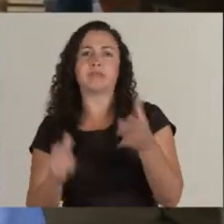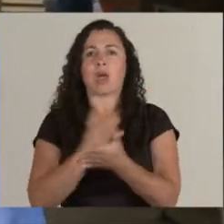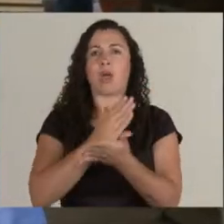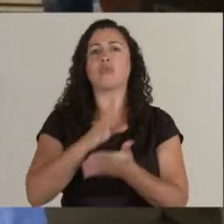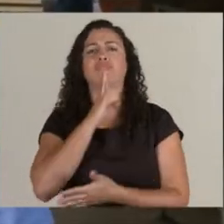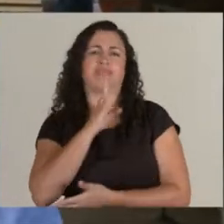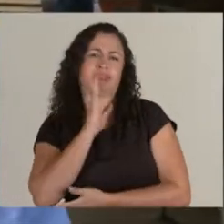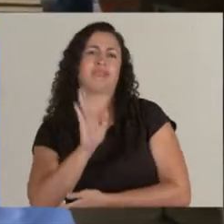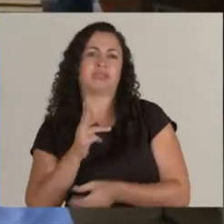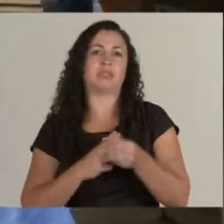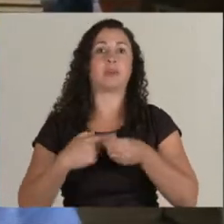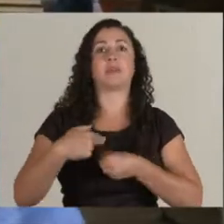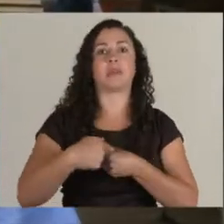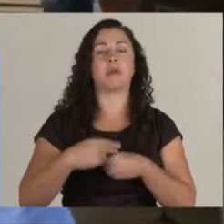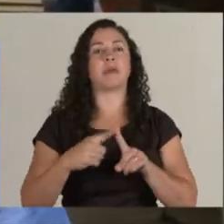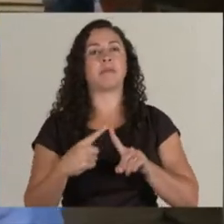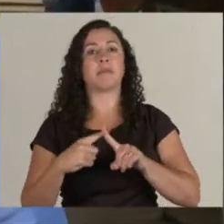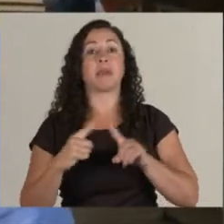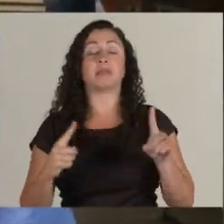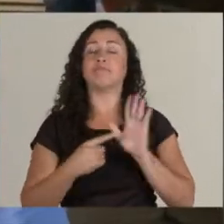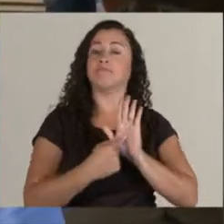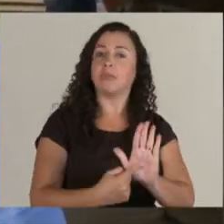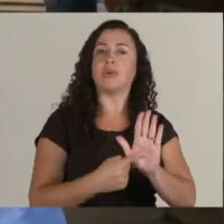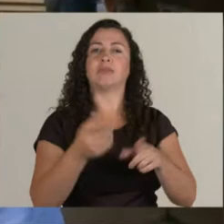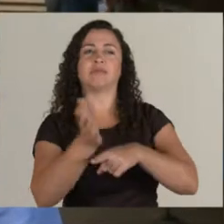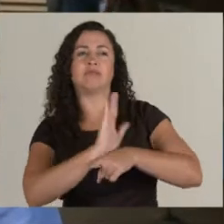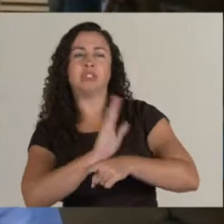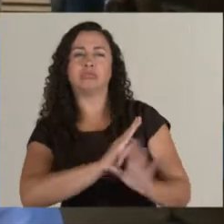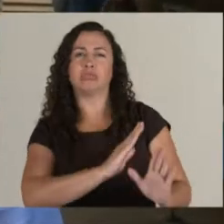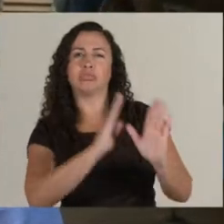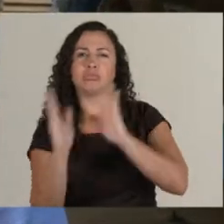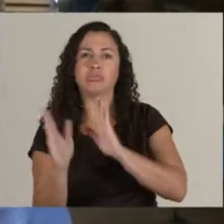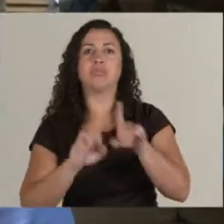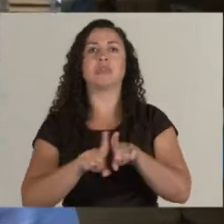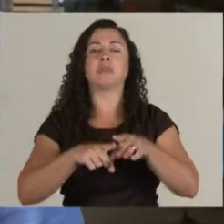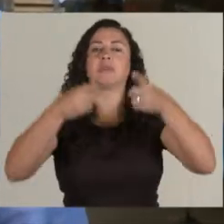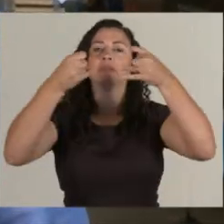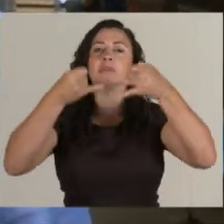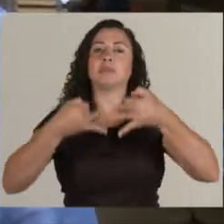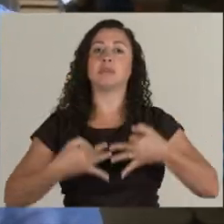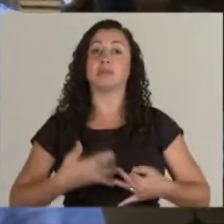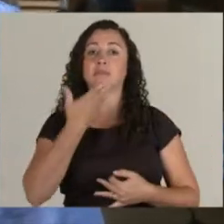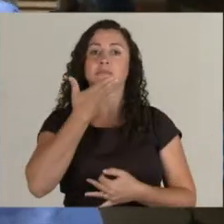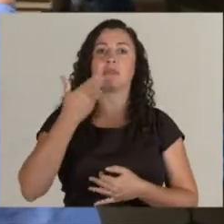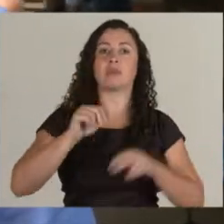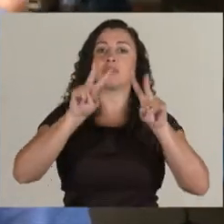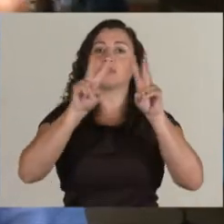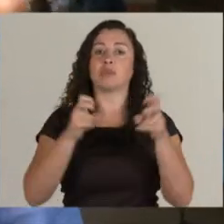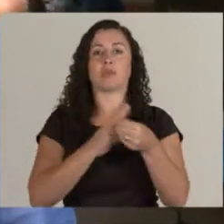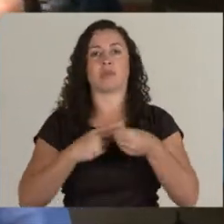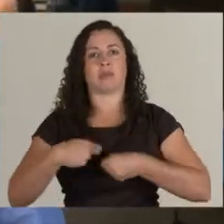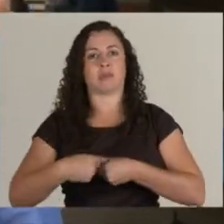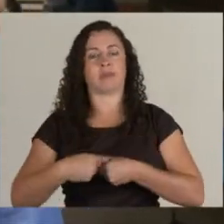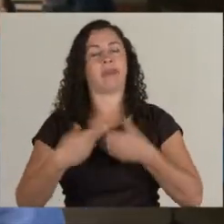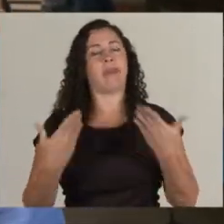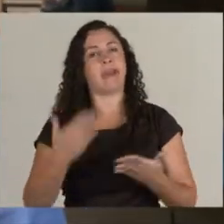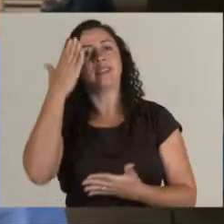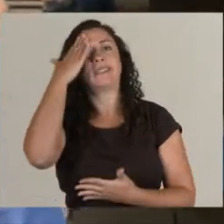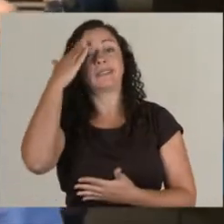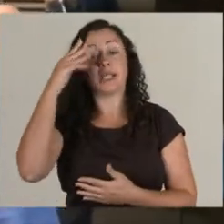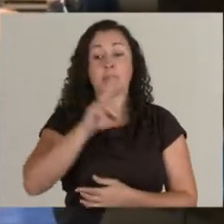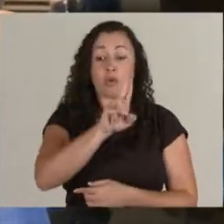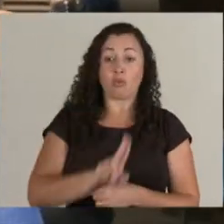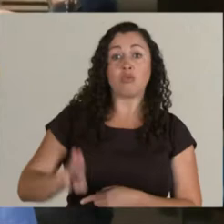chegam aqui já conhecem um pouco mais, mostrando vídeos, tendo uma fala um pouco mais institucional para poder reconhecer que você está